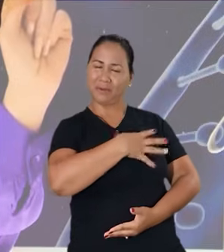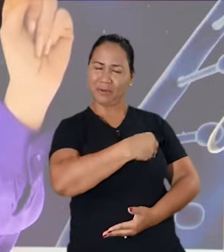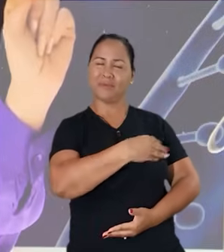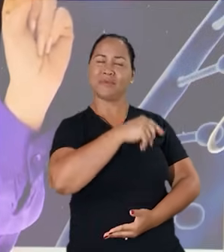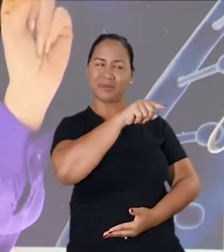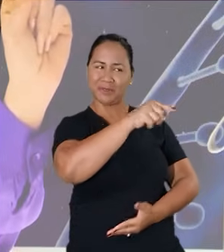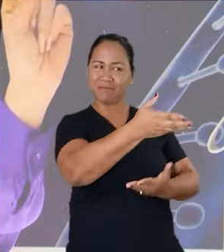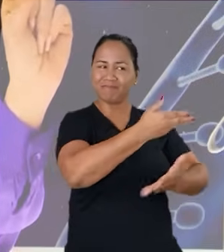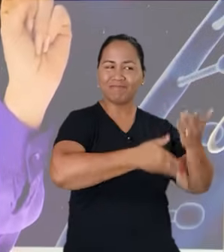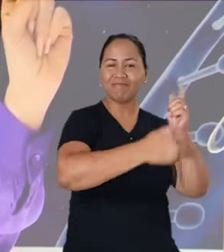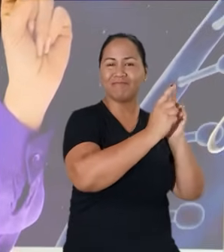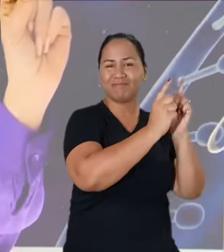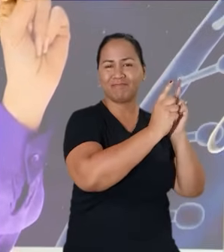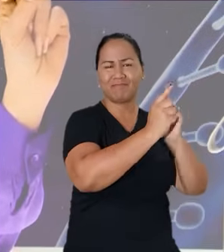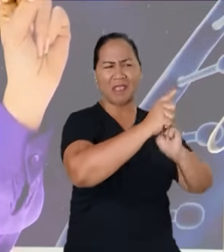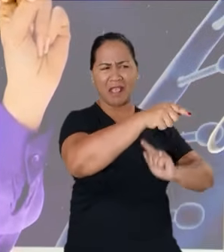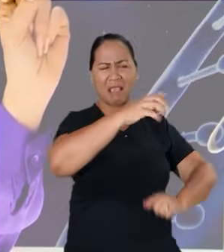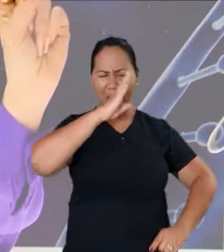da vida deles.